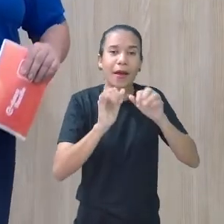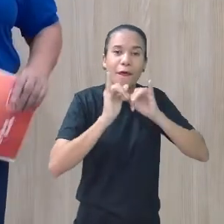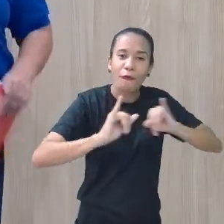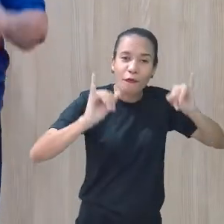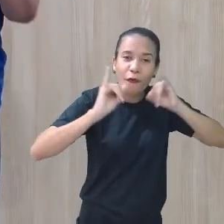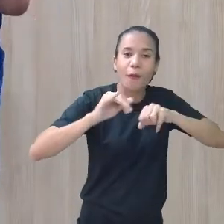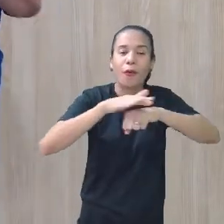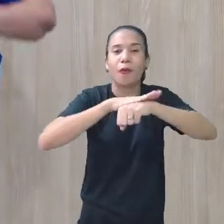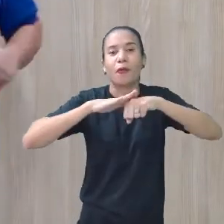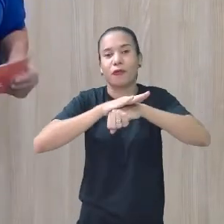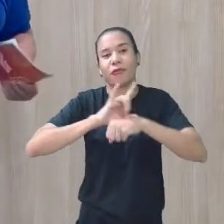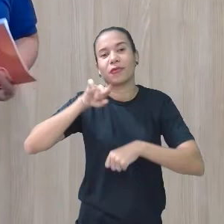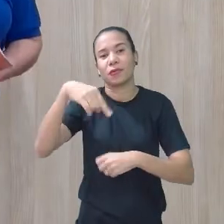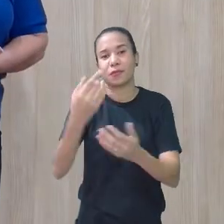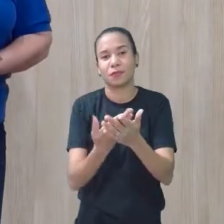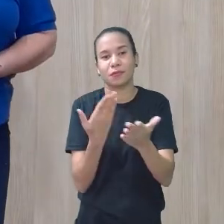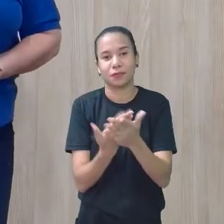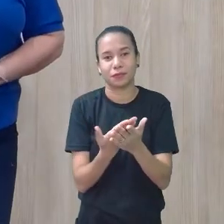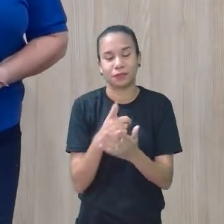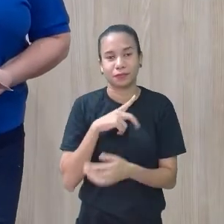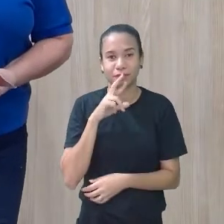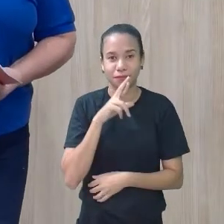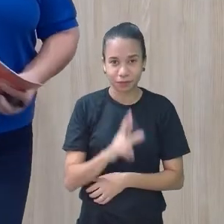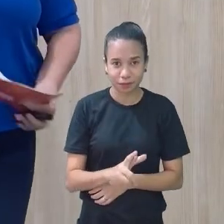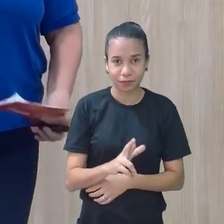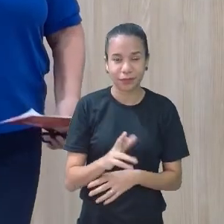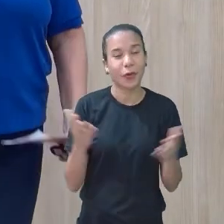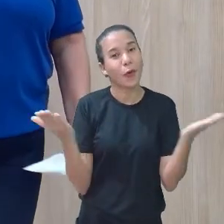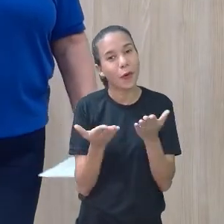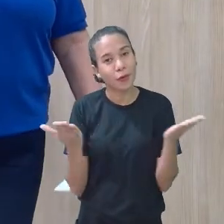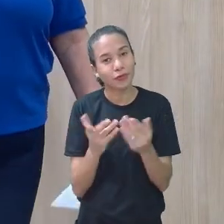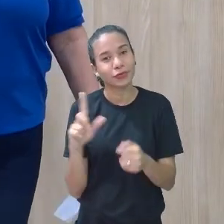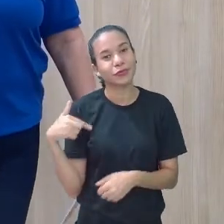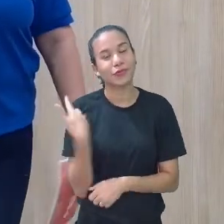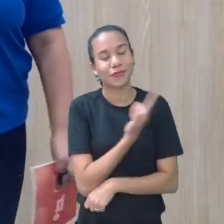conversem com os amigos e na próxima aula eu trago a resposta. Então, por